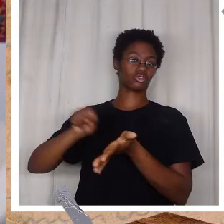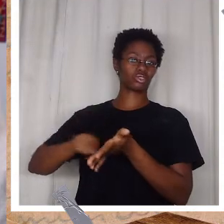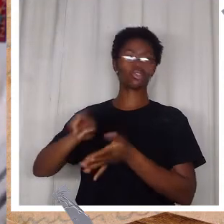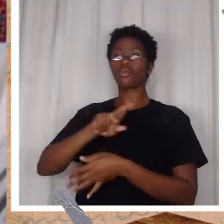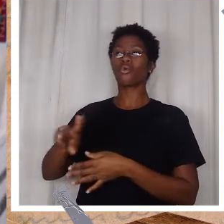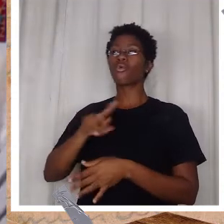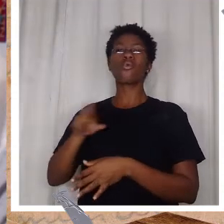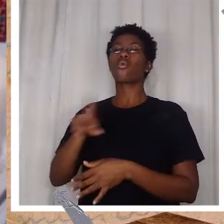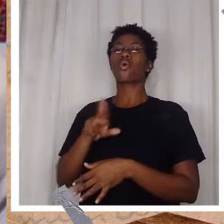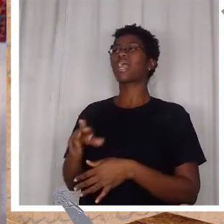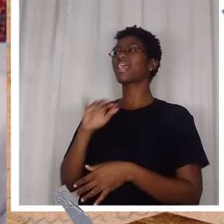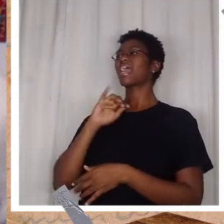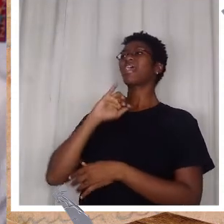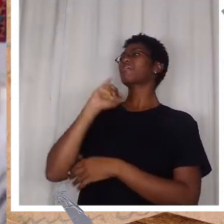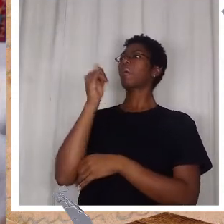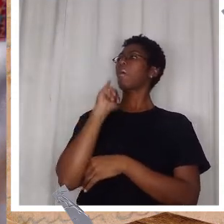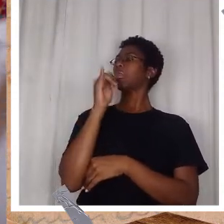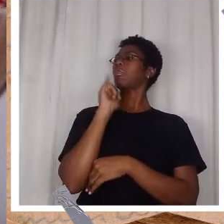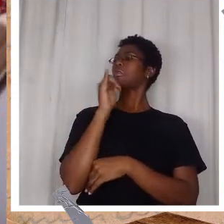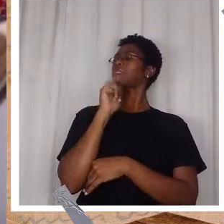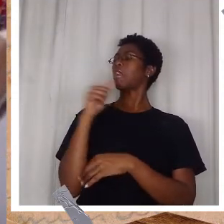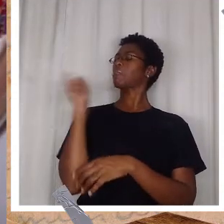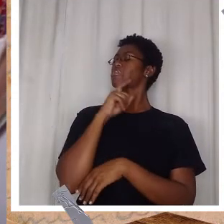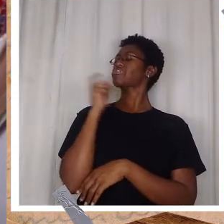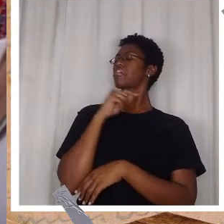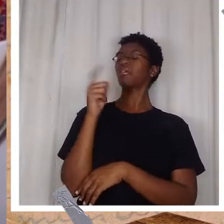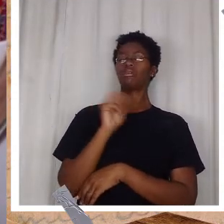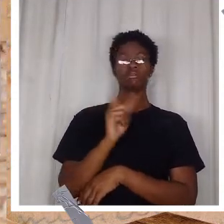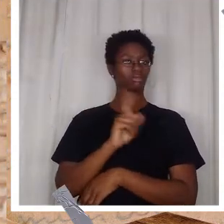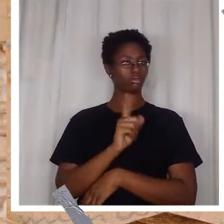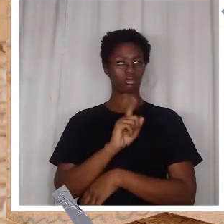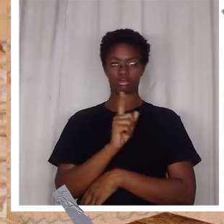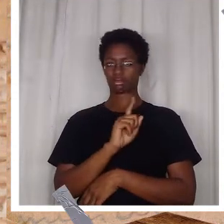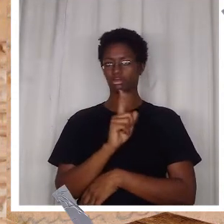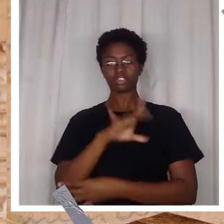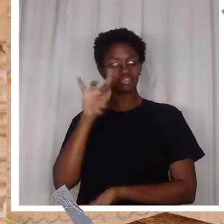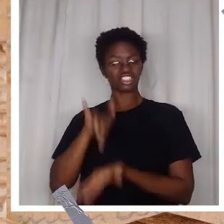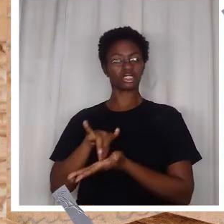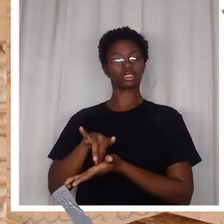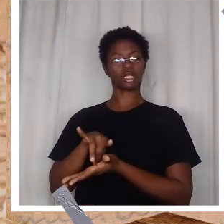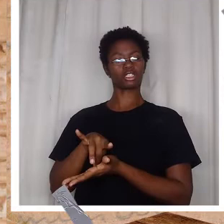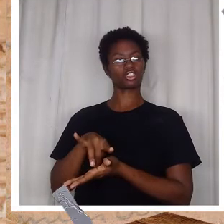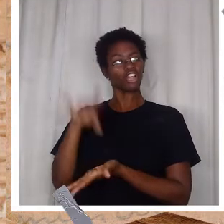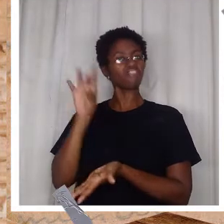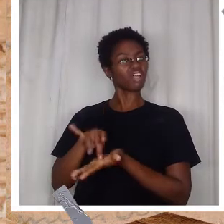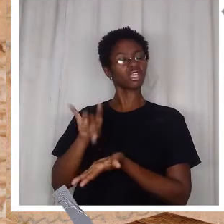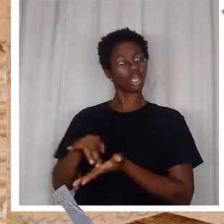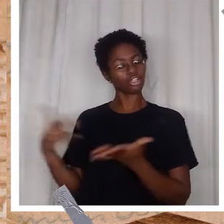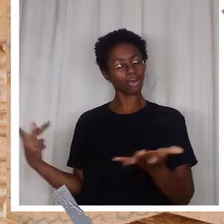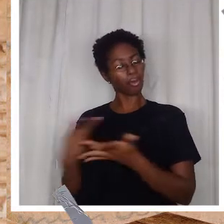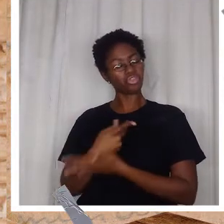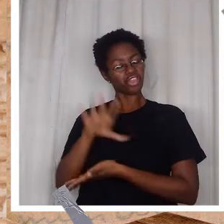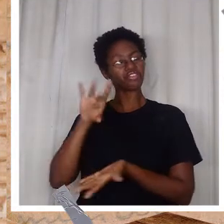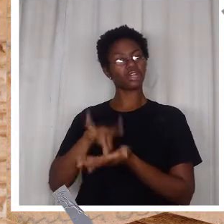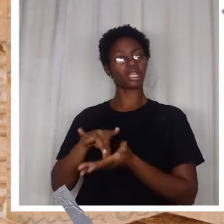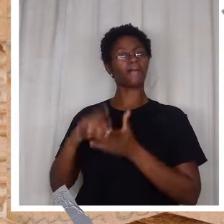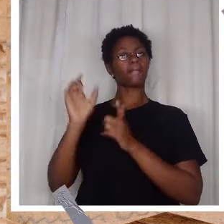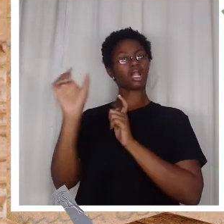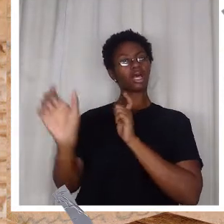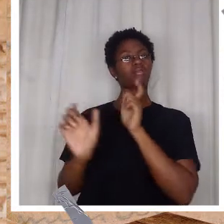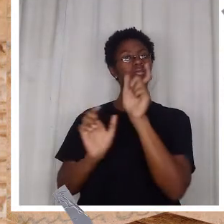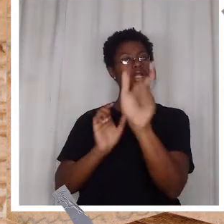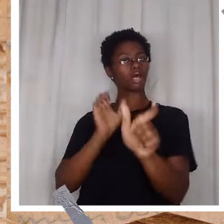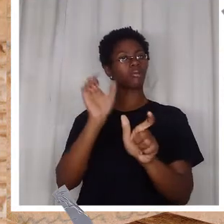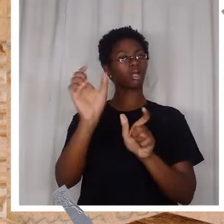é um mito, não é uma mentira, entendeu? É uma verdade absoluta, são palavras que,